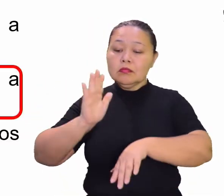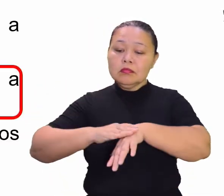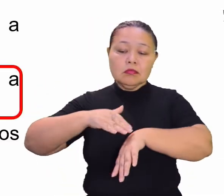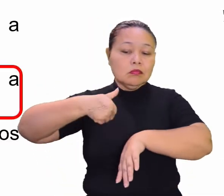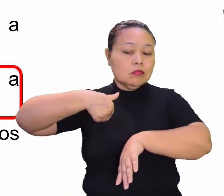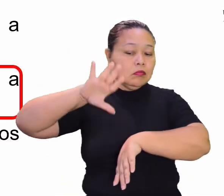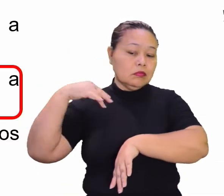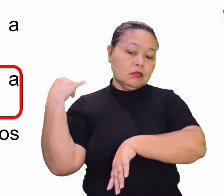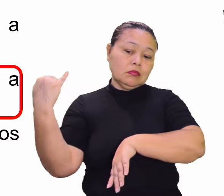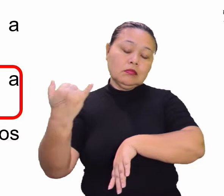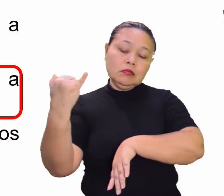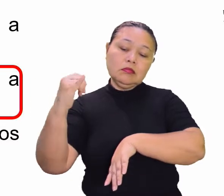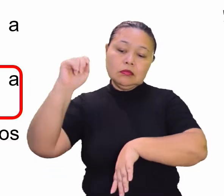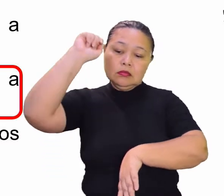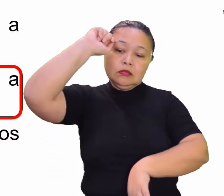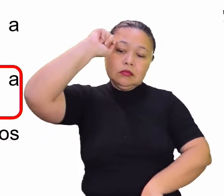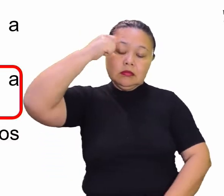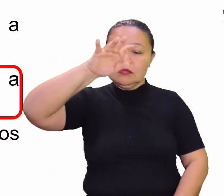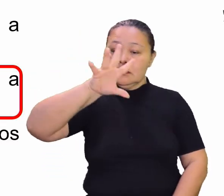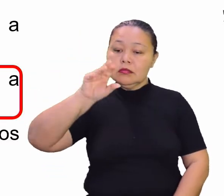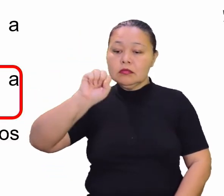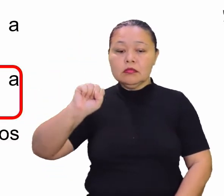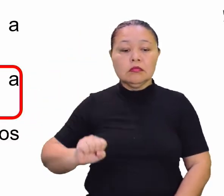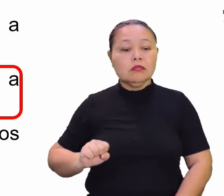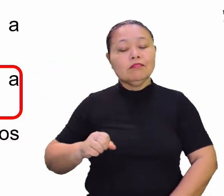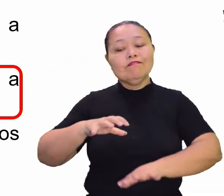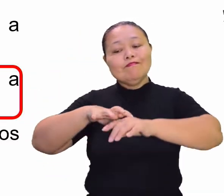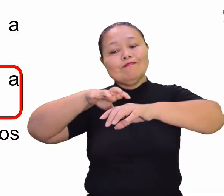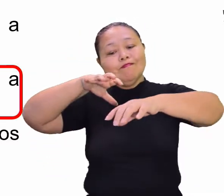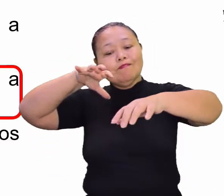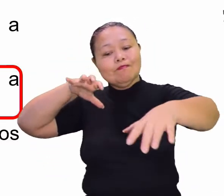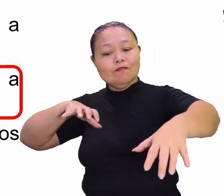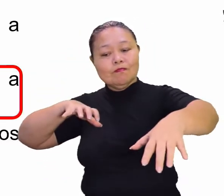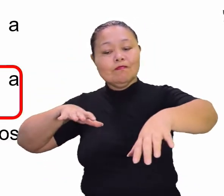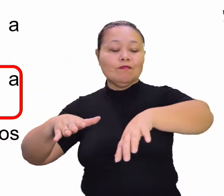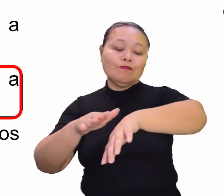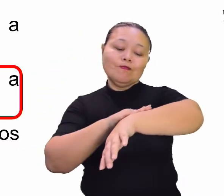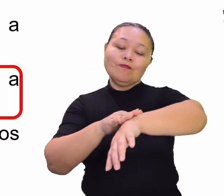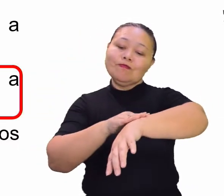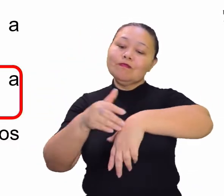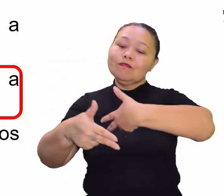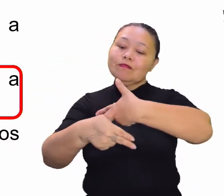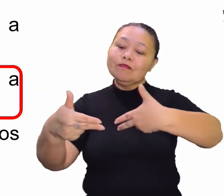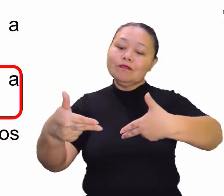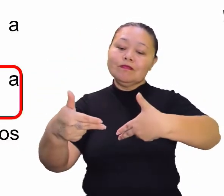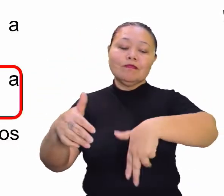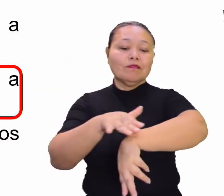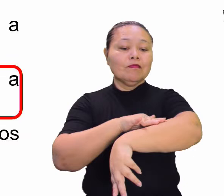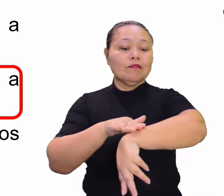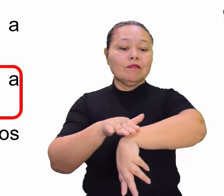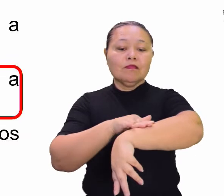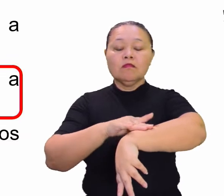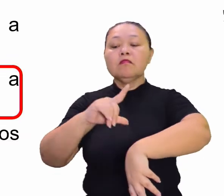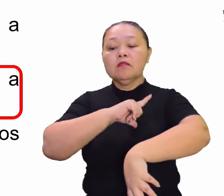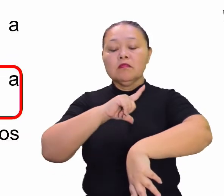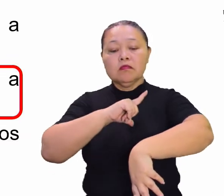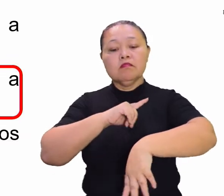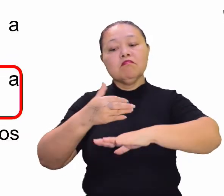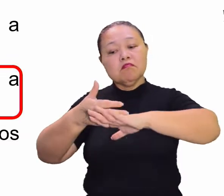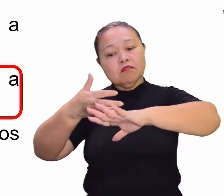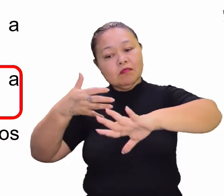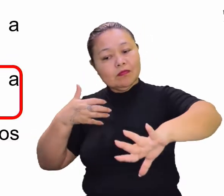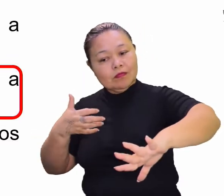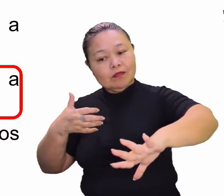mais importante na África do Sul era a segregação racial. Exato. É isso? Lá do apartheid, Lá né?